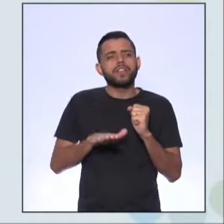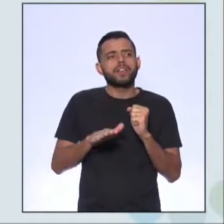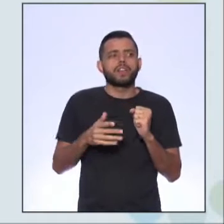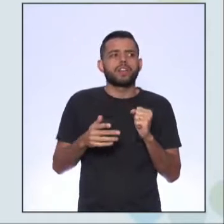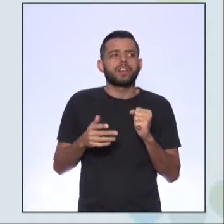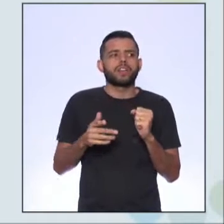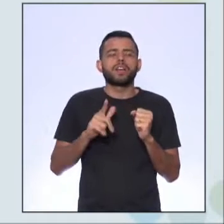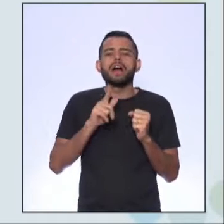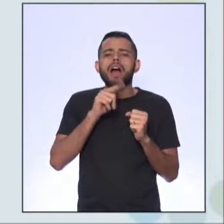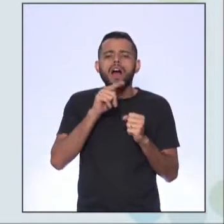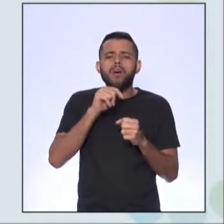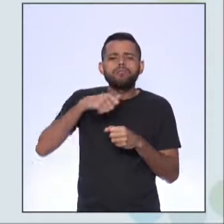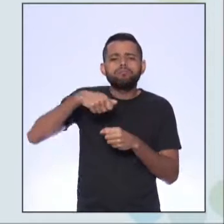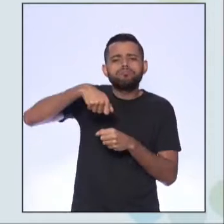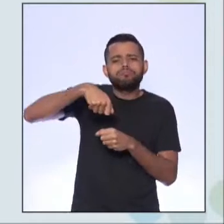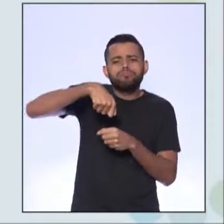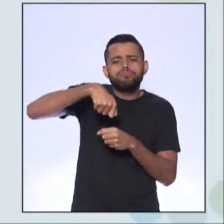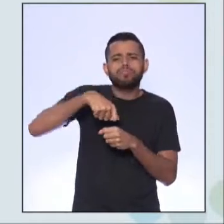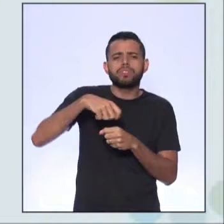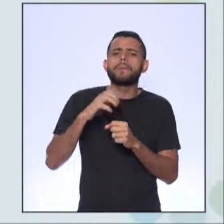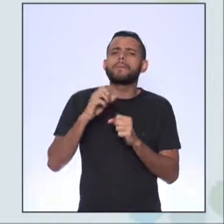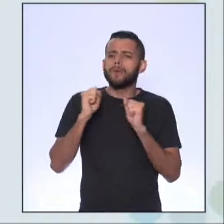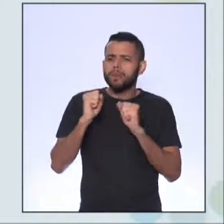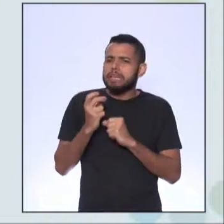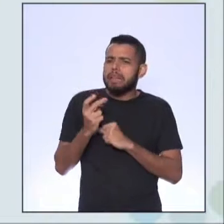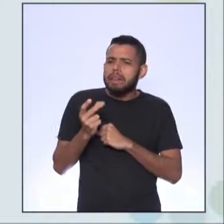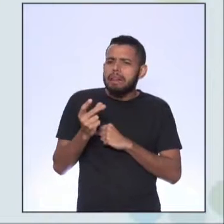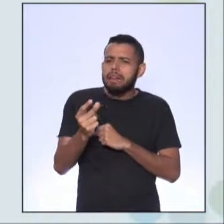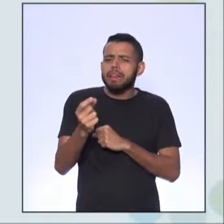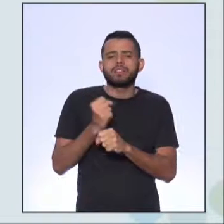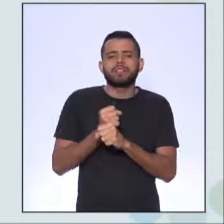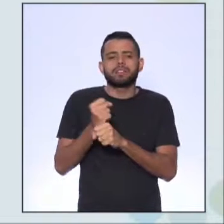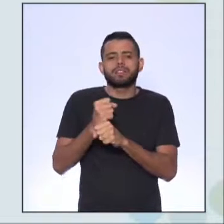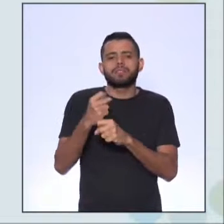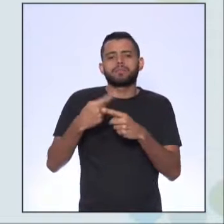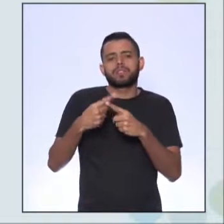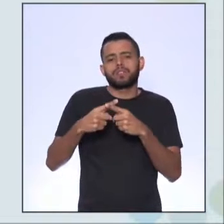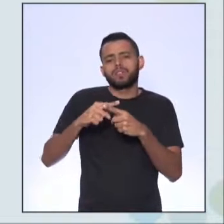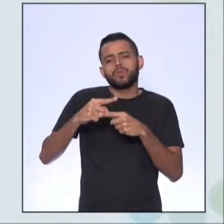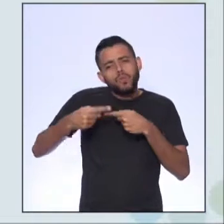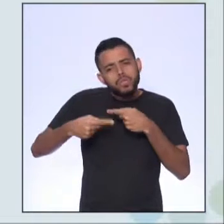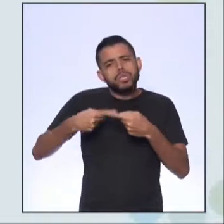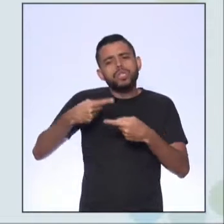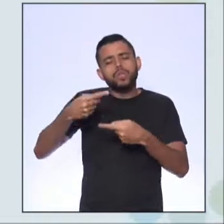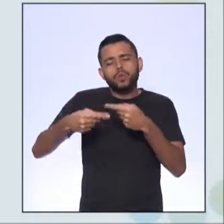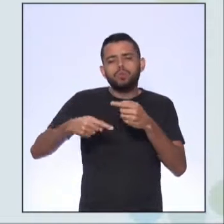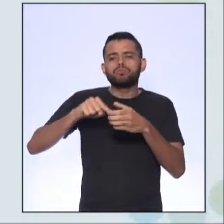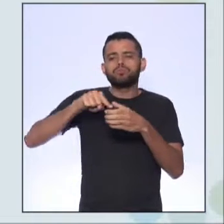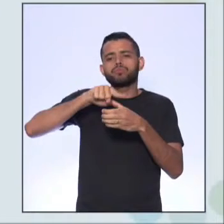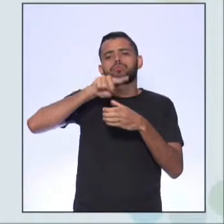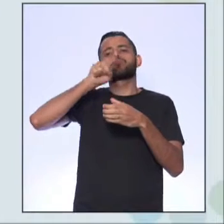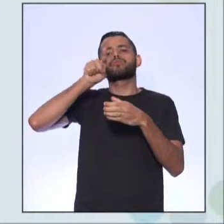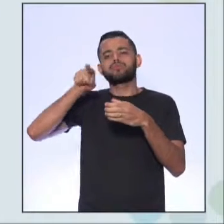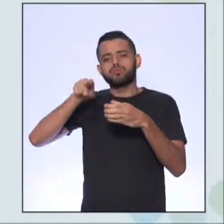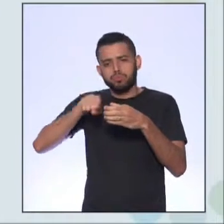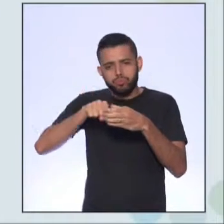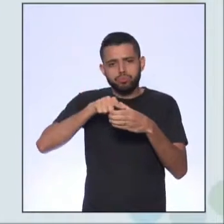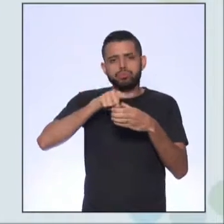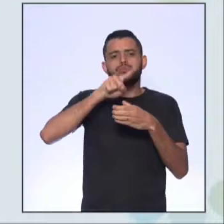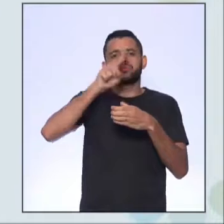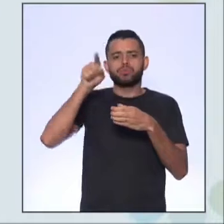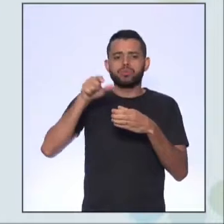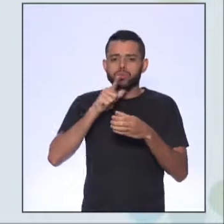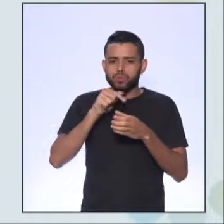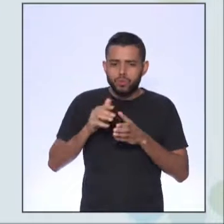ser regado durante muito e muito tempo, porque eu tenho o ciclo da matéria ali. Tá? Eu tenho ali, olha, o